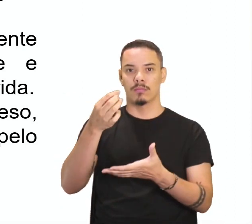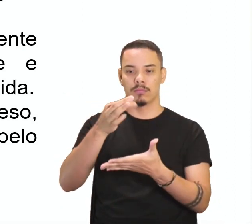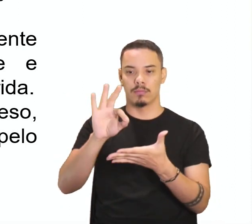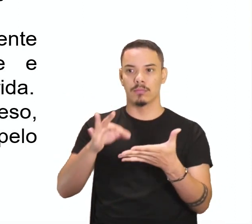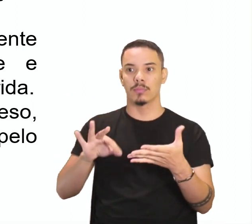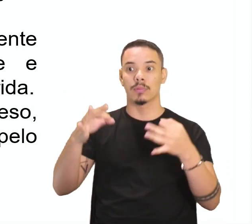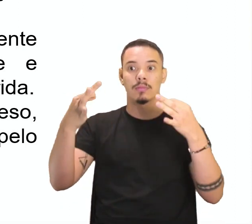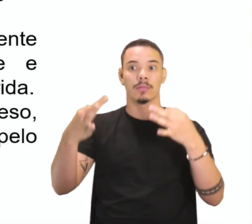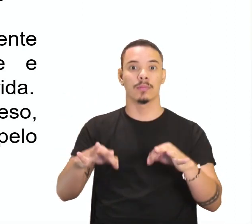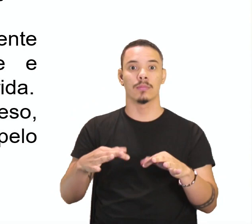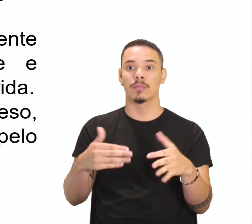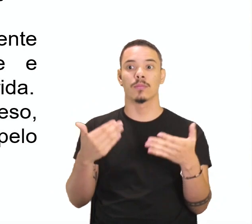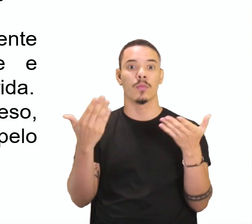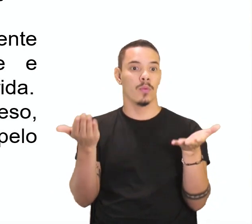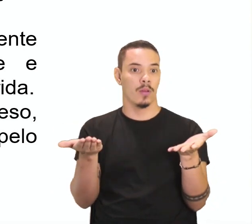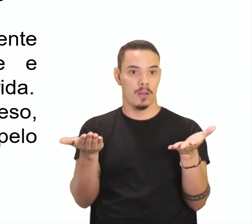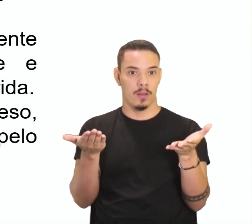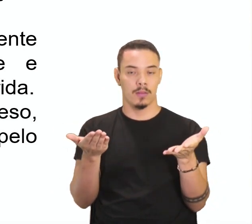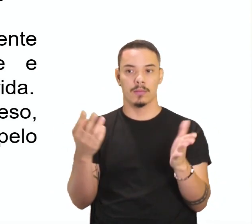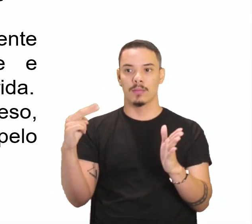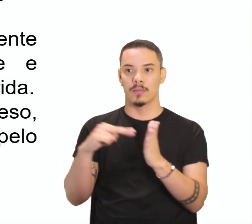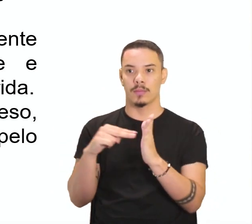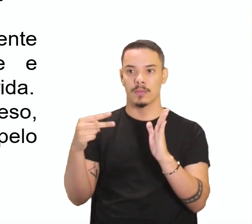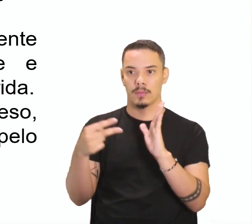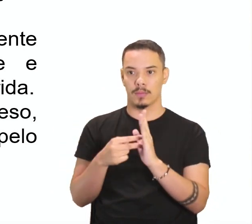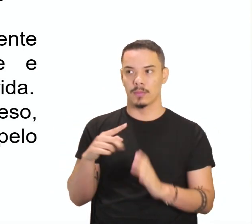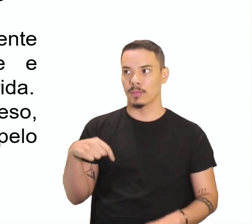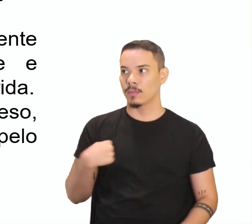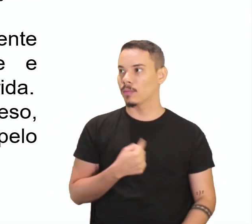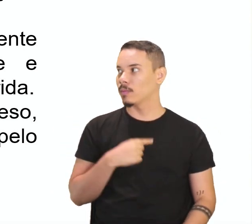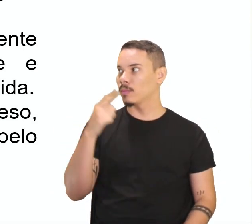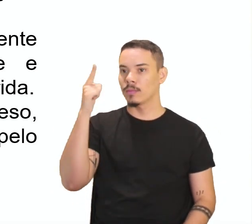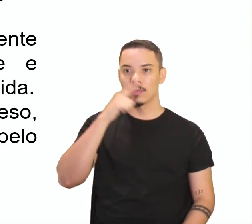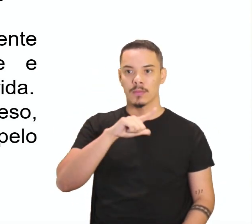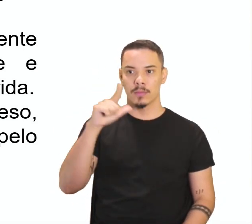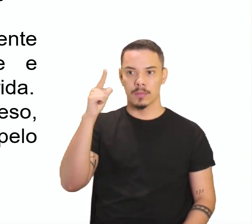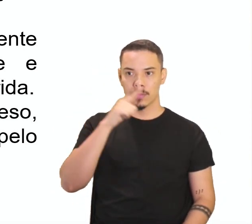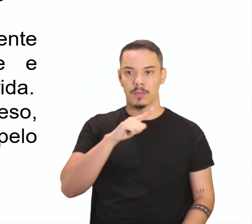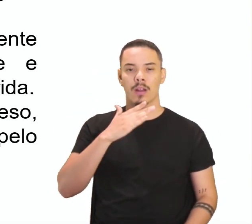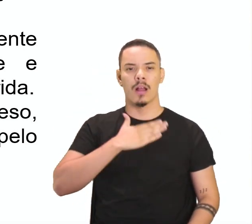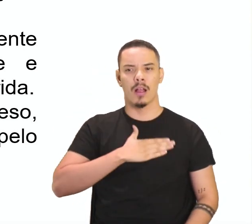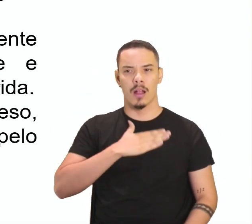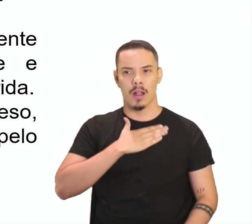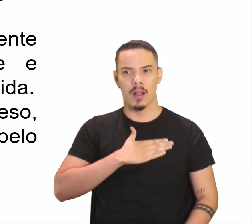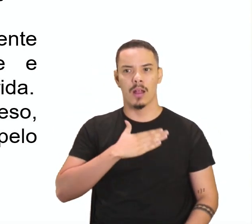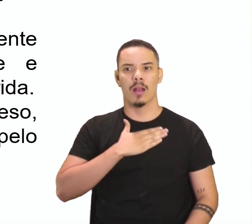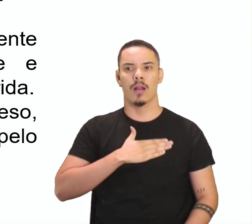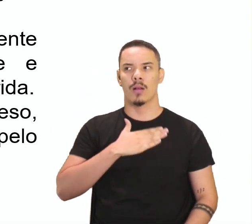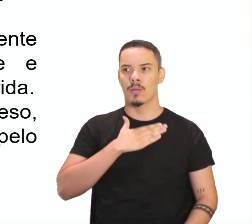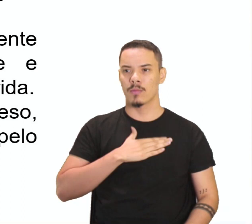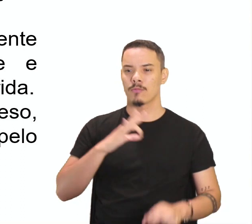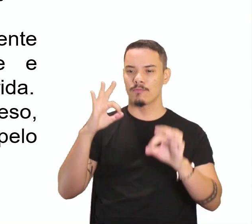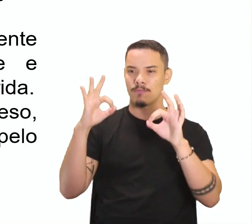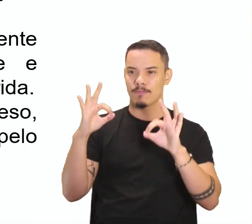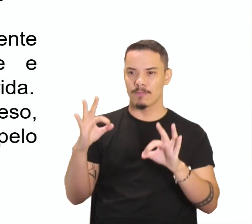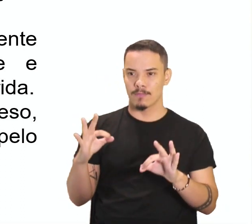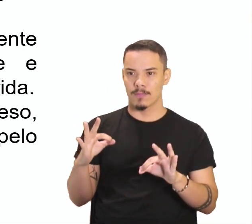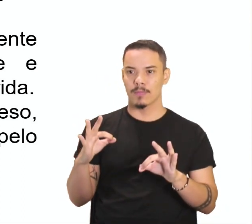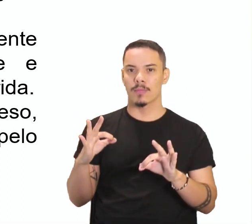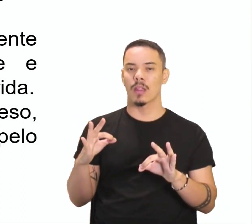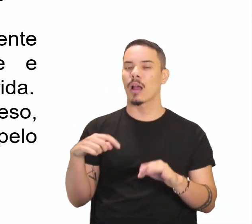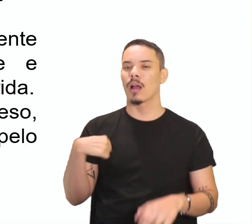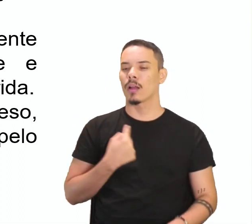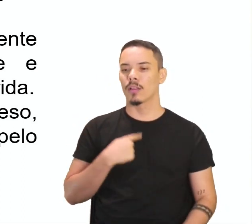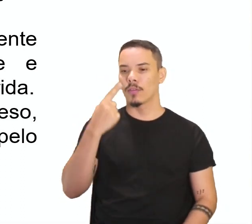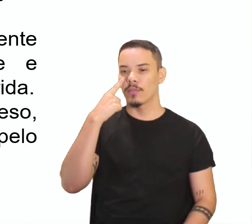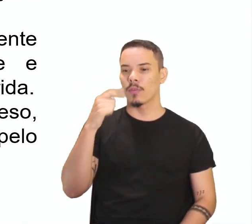alternativa correta. Então, isso Temos que significa... analisar cada uma, né? Desde com calma, direitinho, né? E aí a gente vai